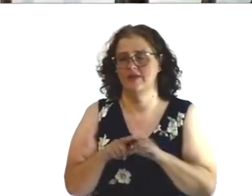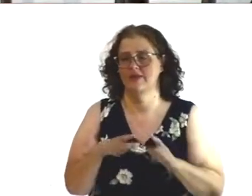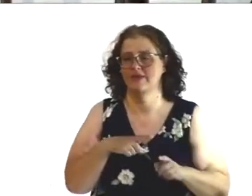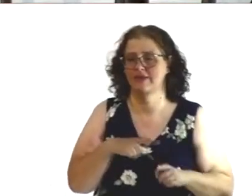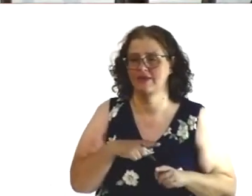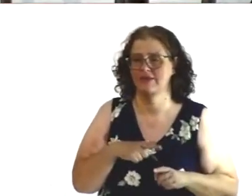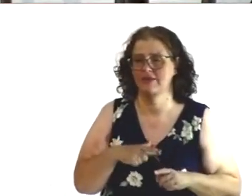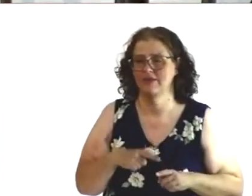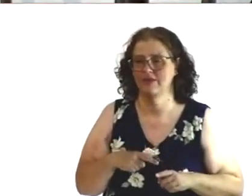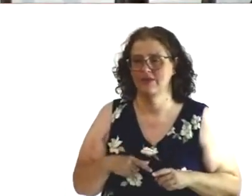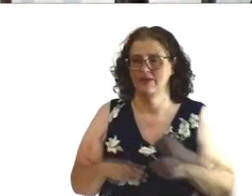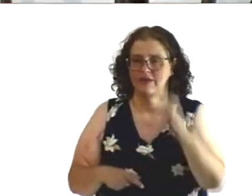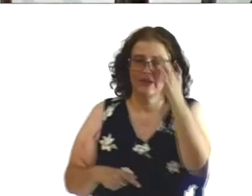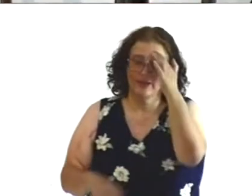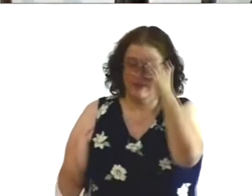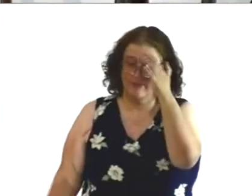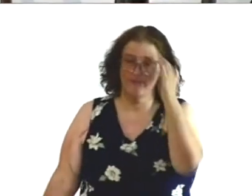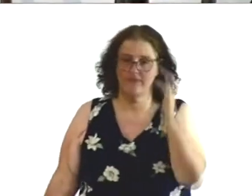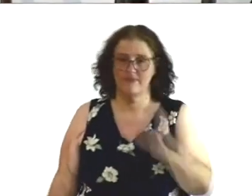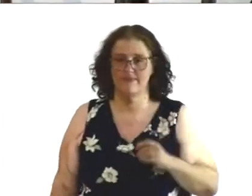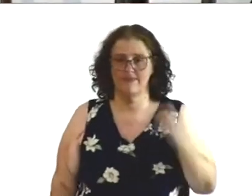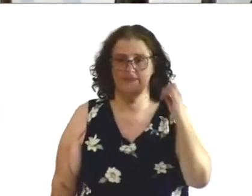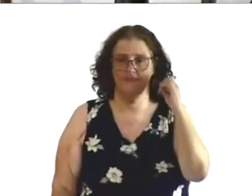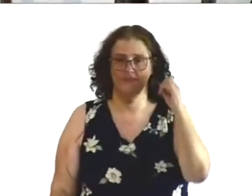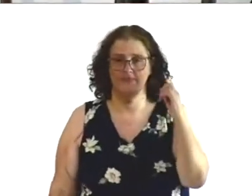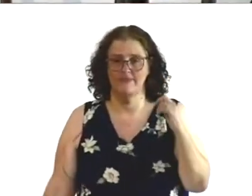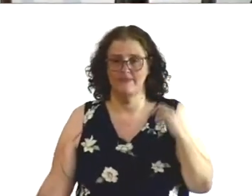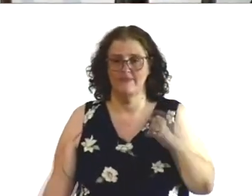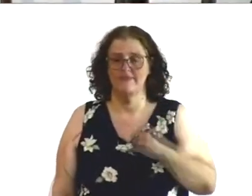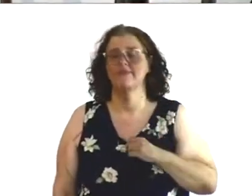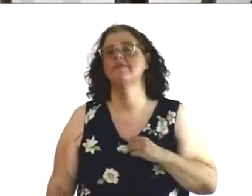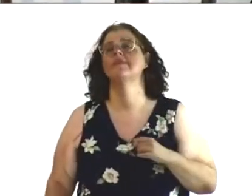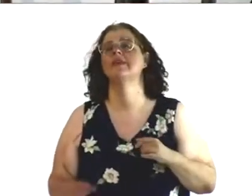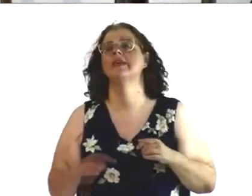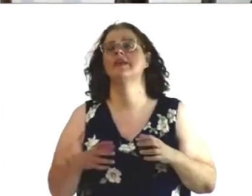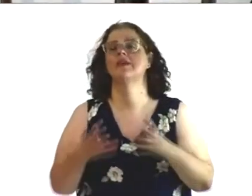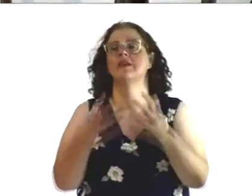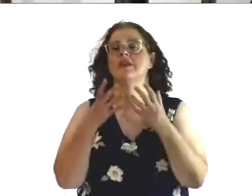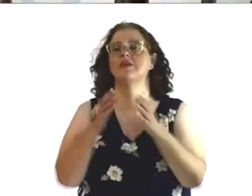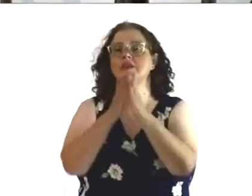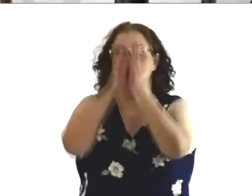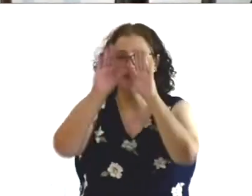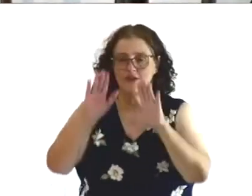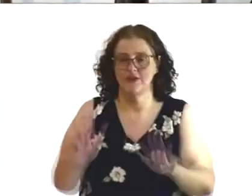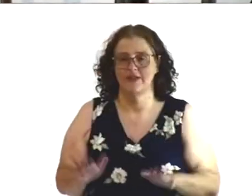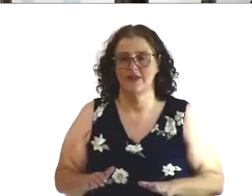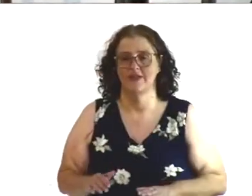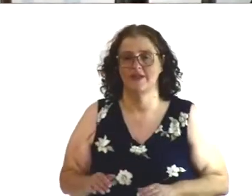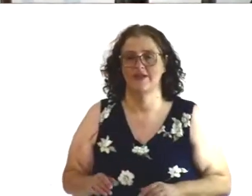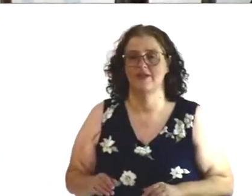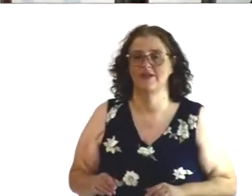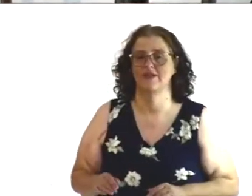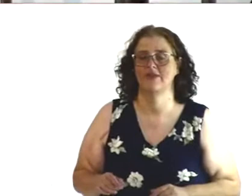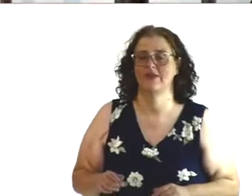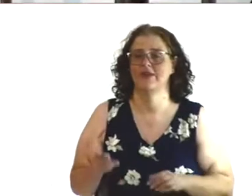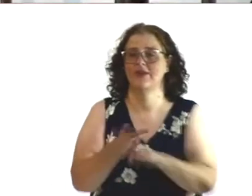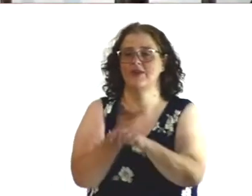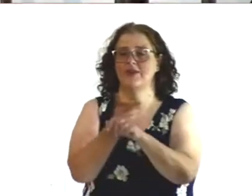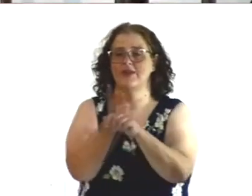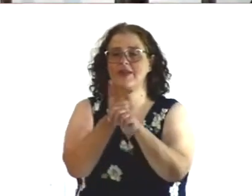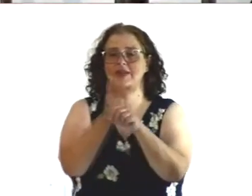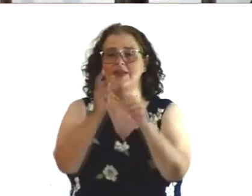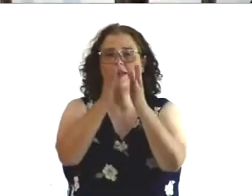magos? Muito. Eles disseram, queremos adorá-lo, e veja o detalhe, eles procuram-no